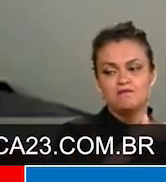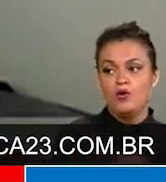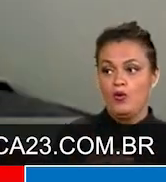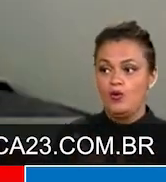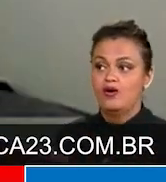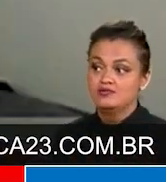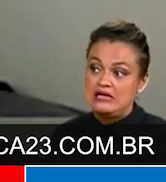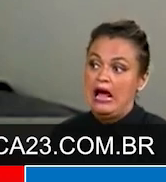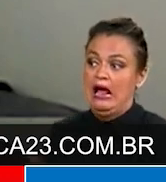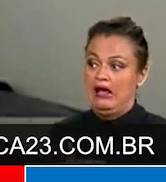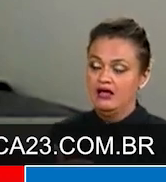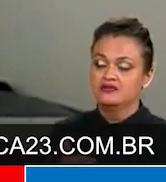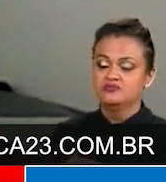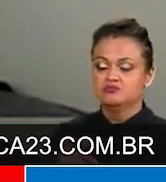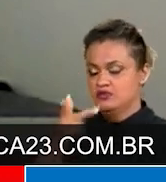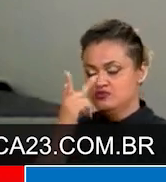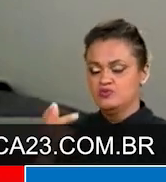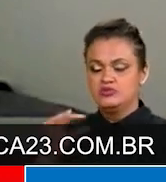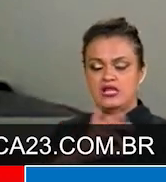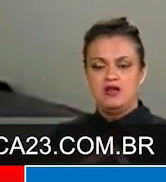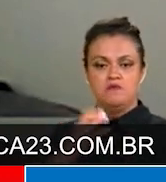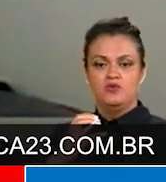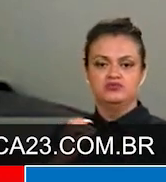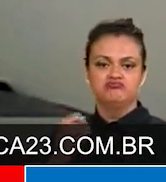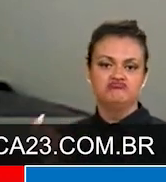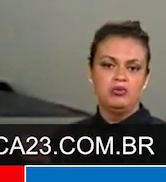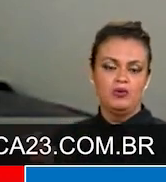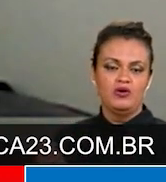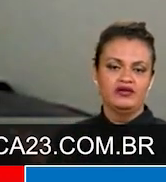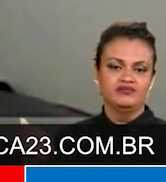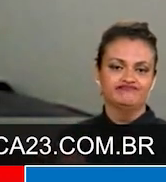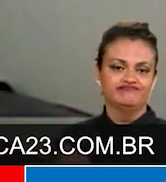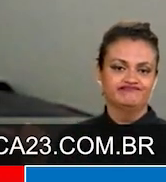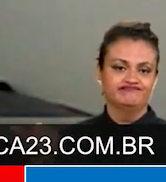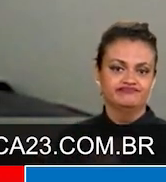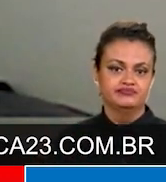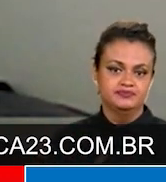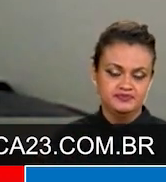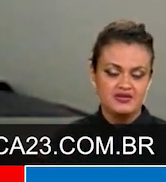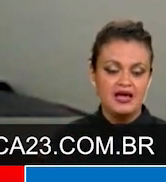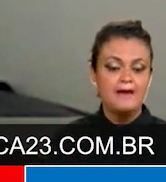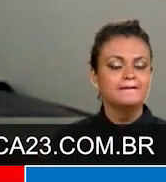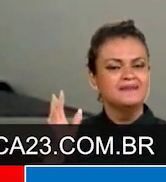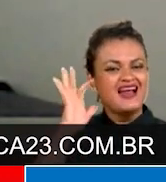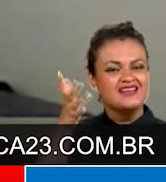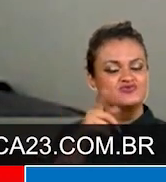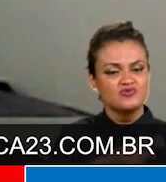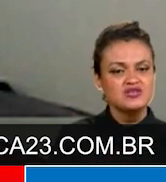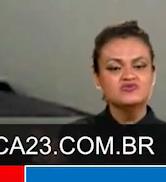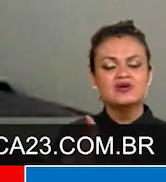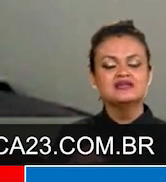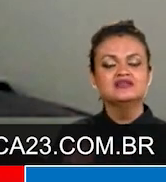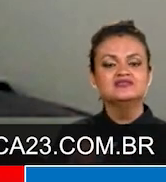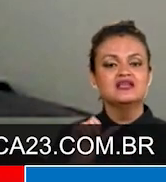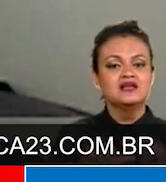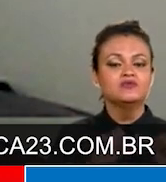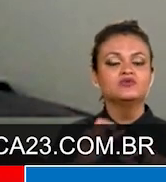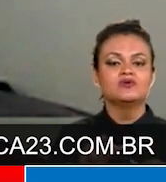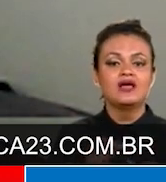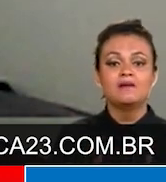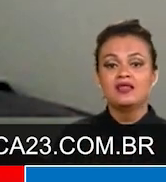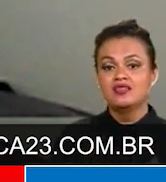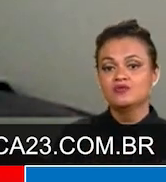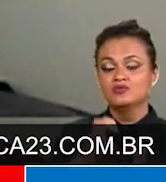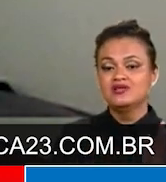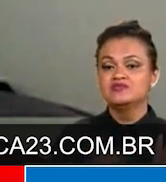problema, mas para a gente sair dessa regressividade, a gente teria que migrar para uma tributação